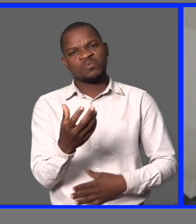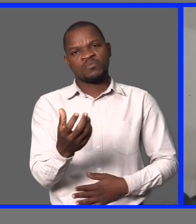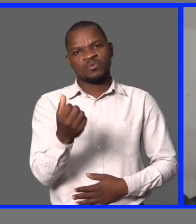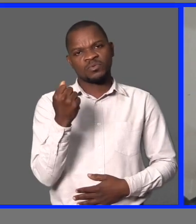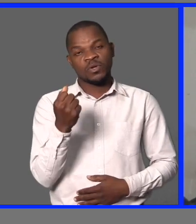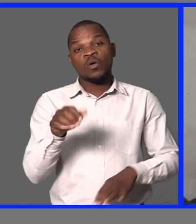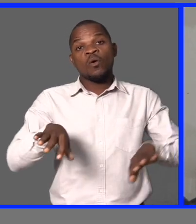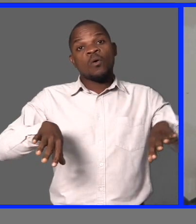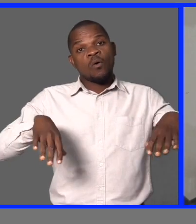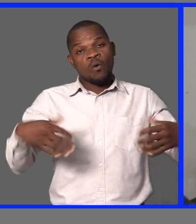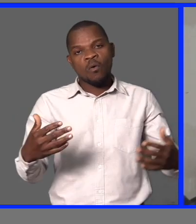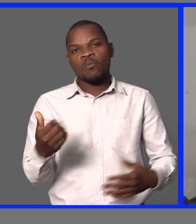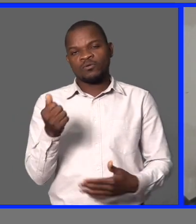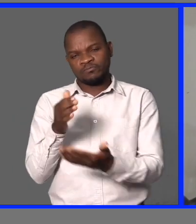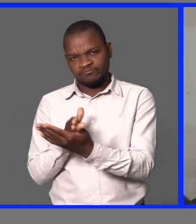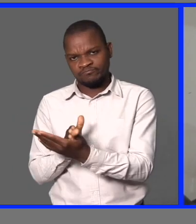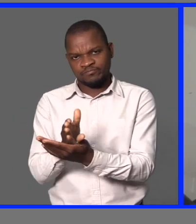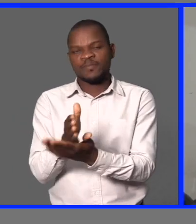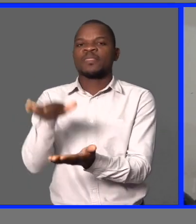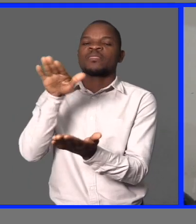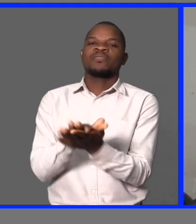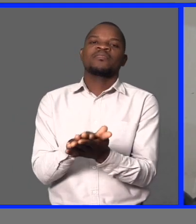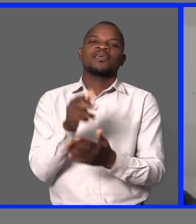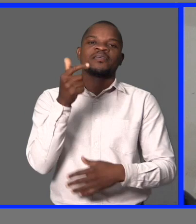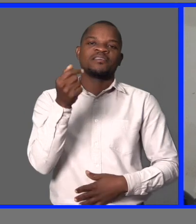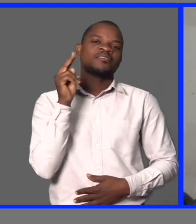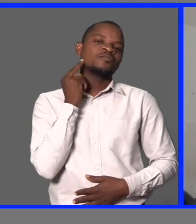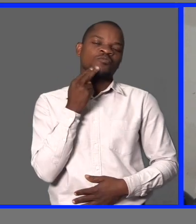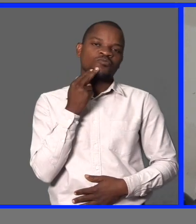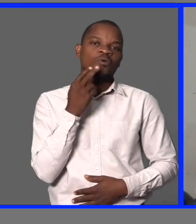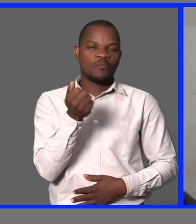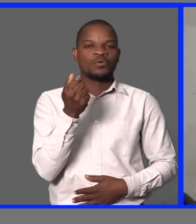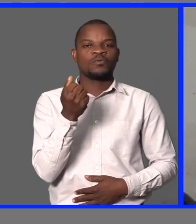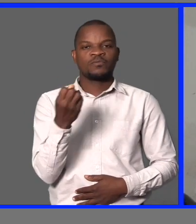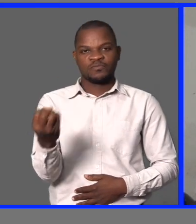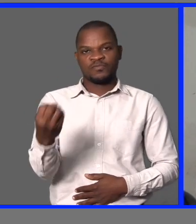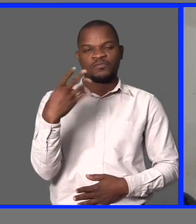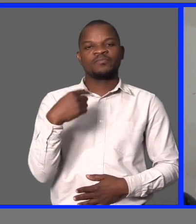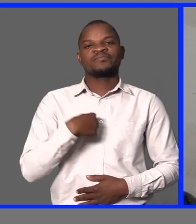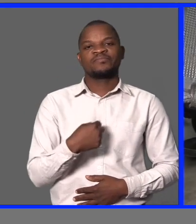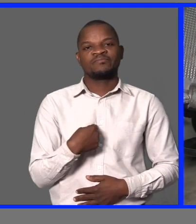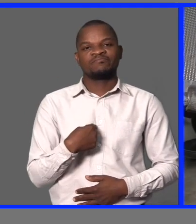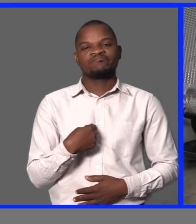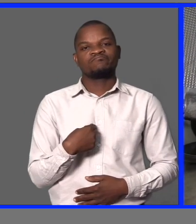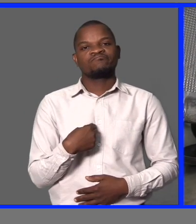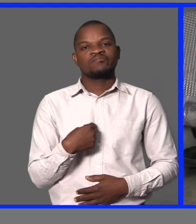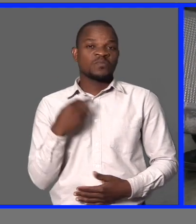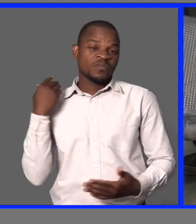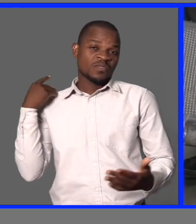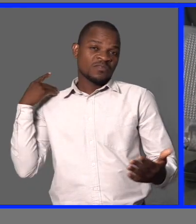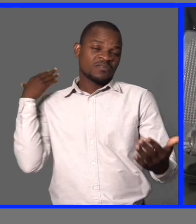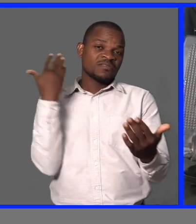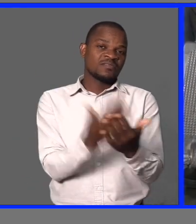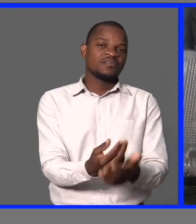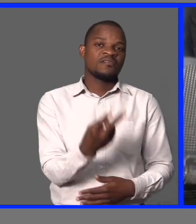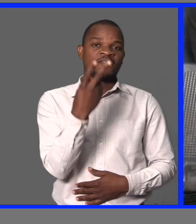017. Pode-se também contactar da TV Surdo. Eles podem também por si me localizar, por sua vez. Passam 20 anos